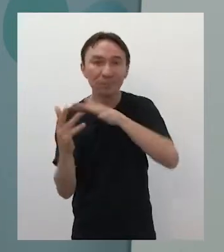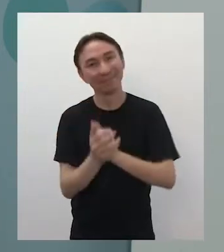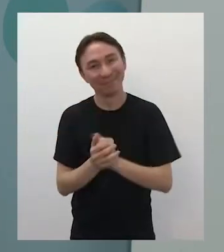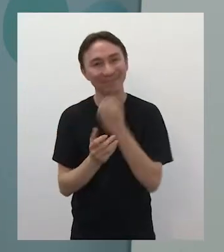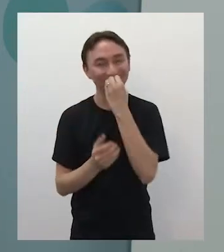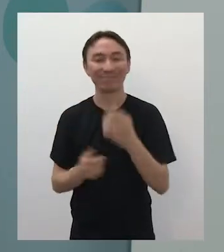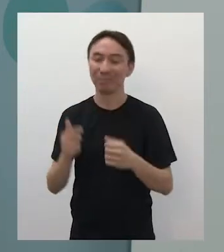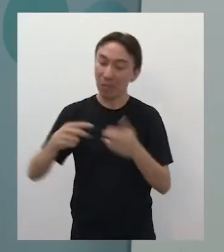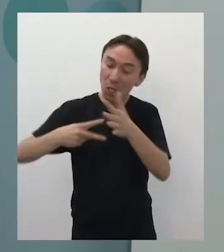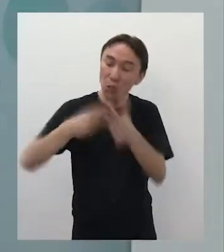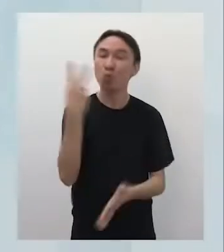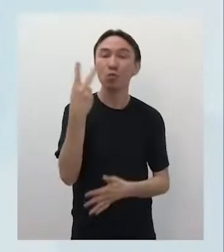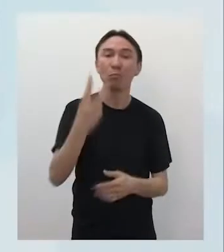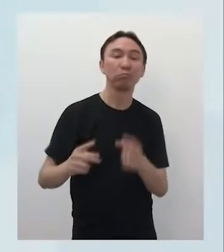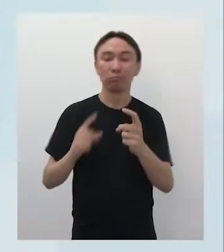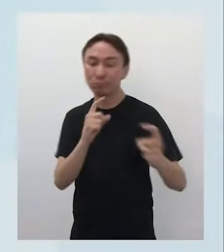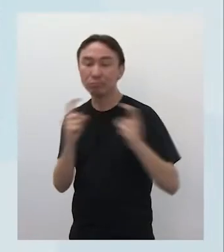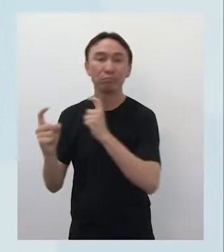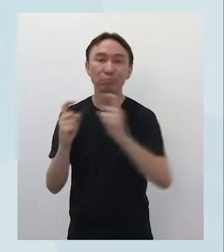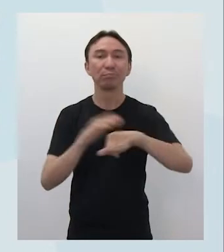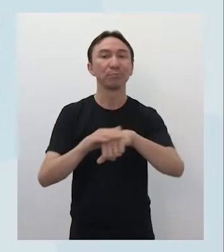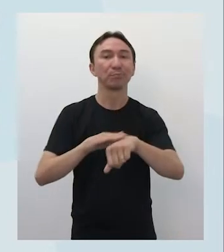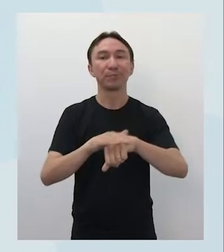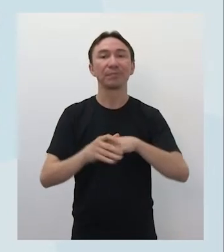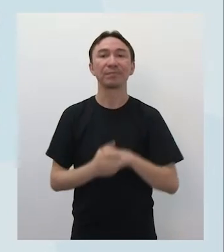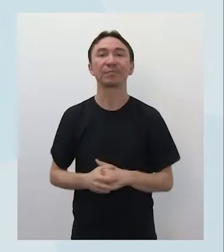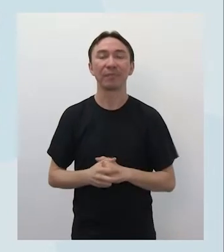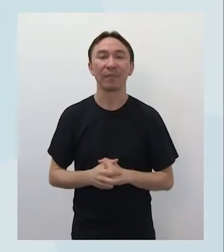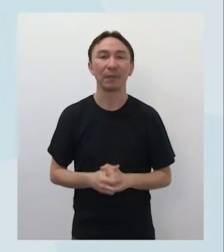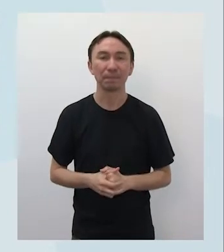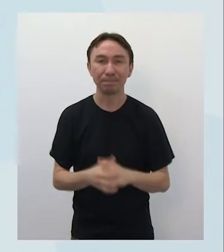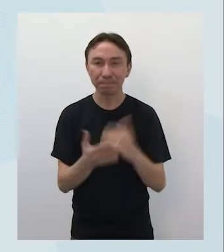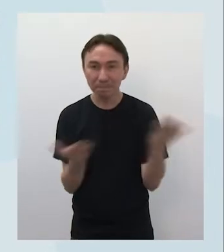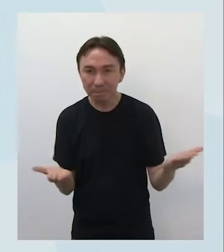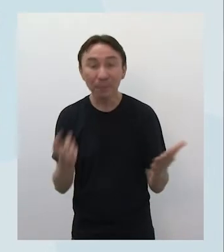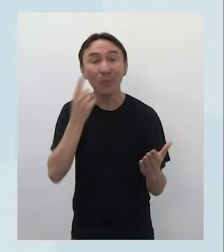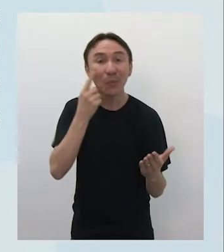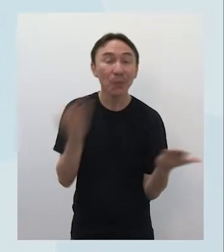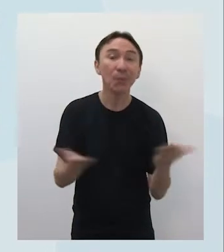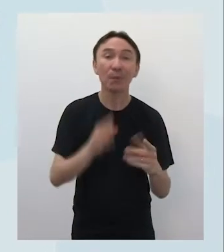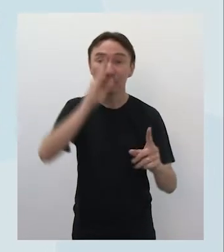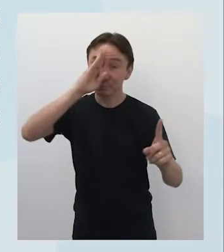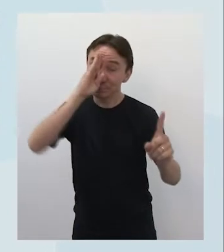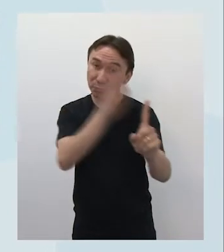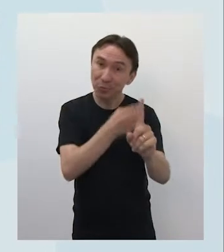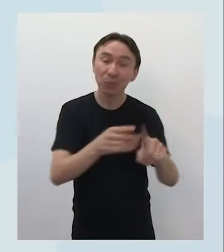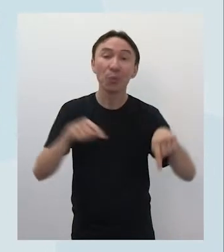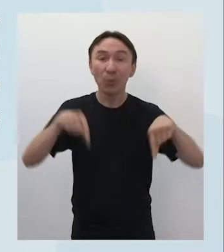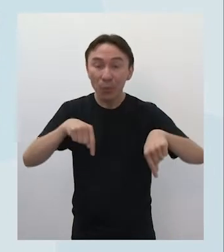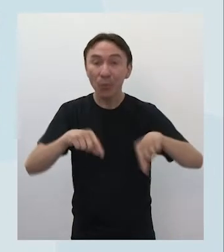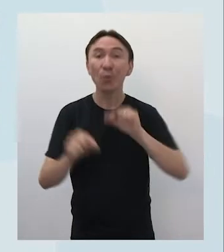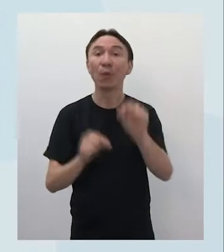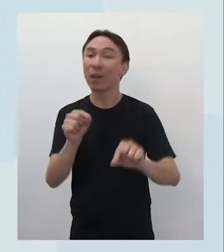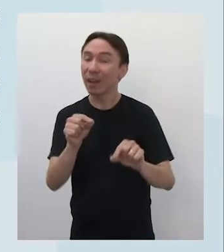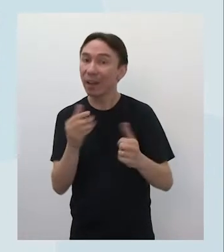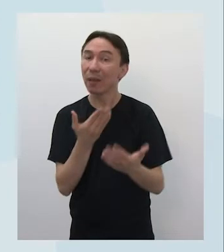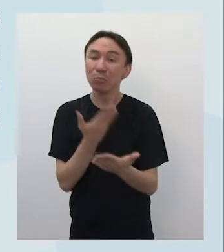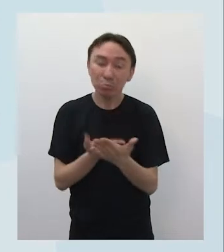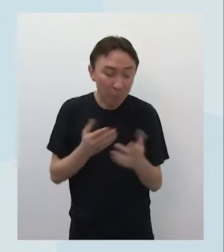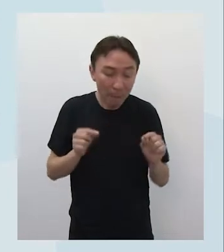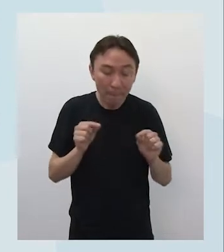professora Andréa Angotti, trabalho na EFAP e dou boas-vindas a todos que nos assistem pelo Centro de Mídias ou pelas redes